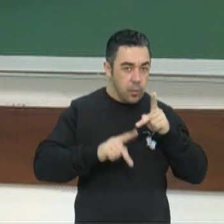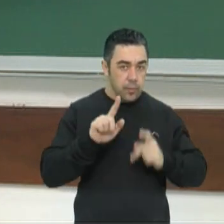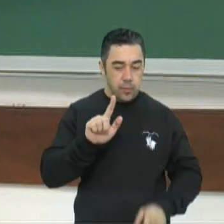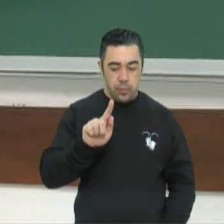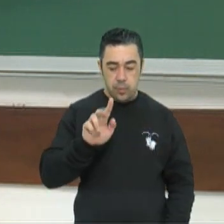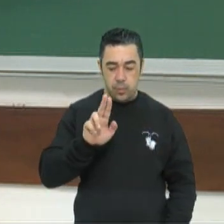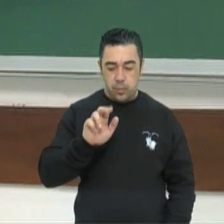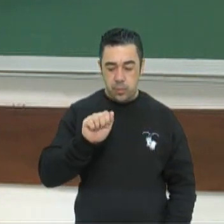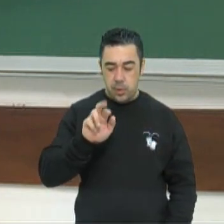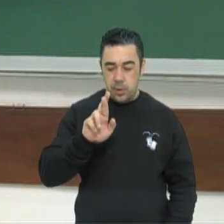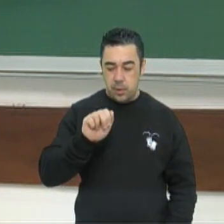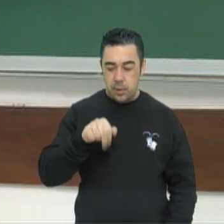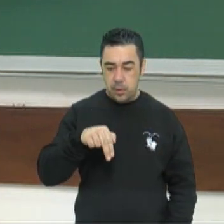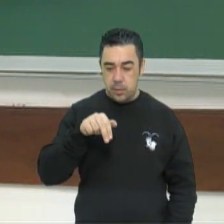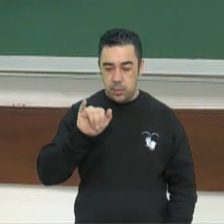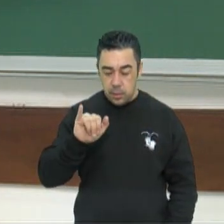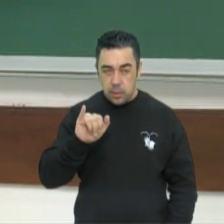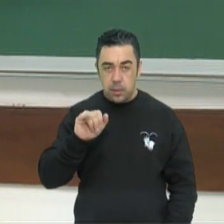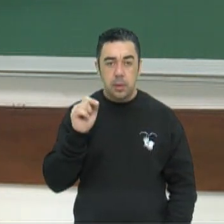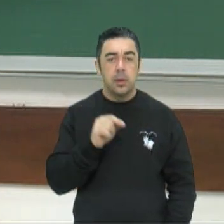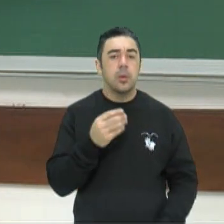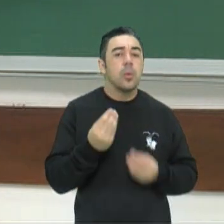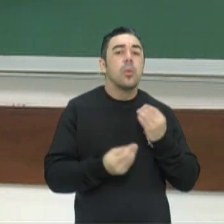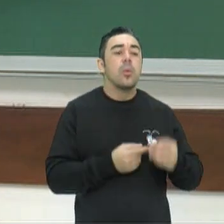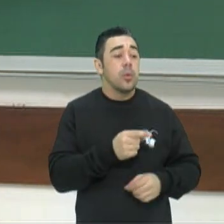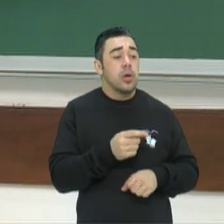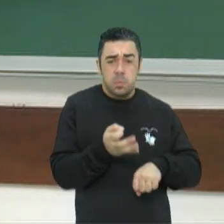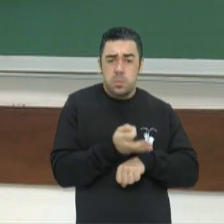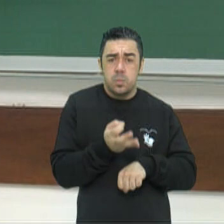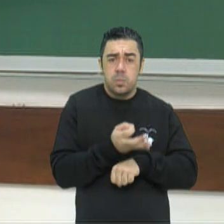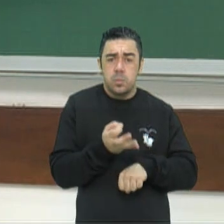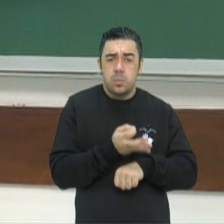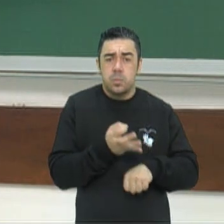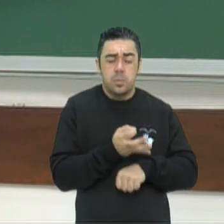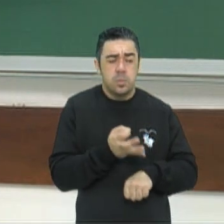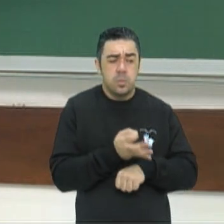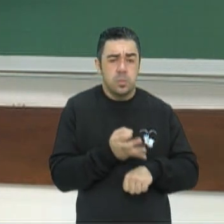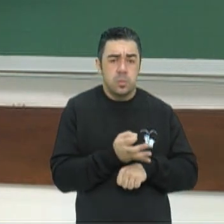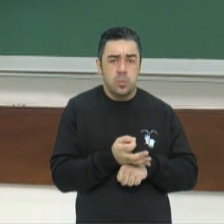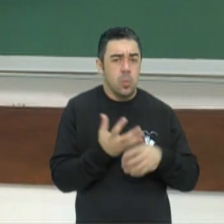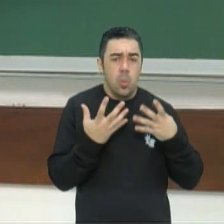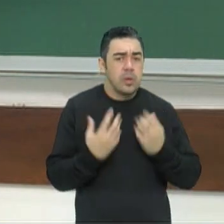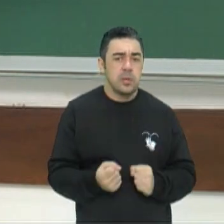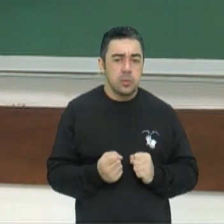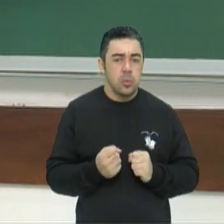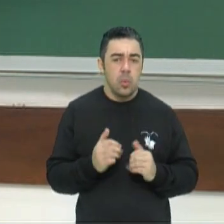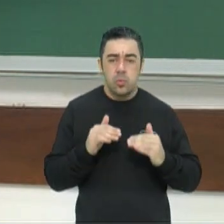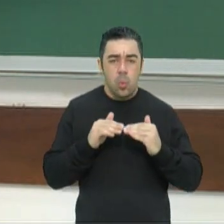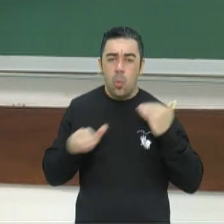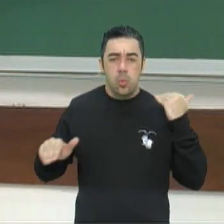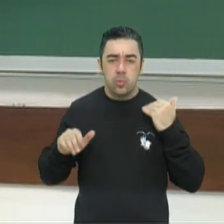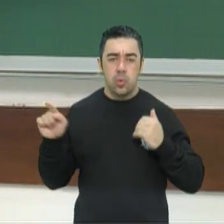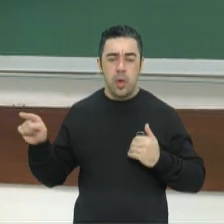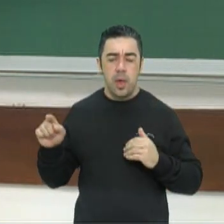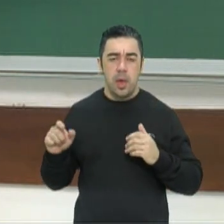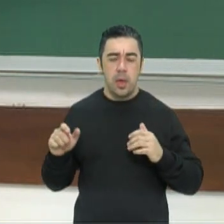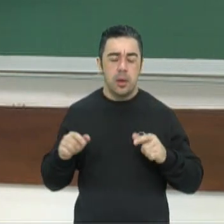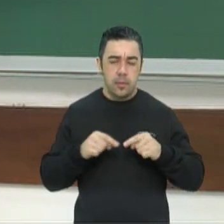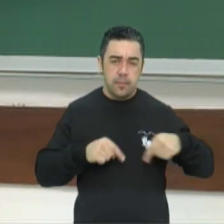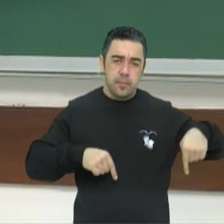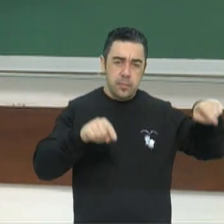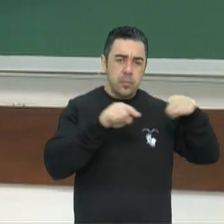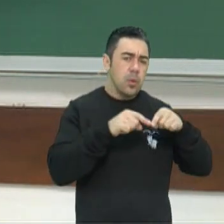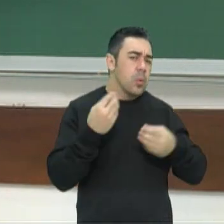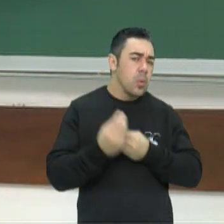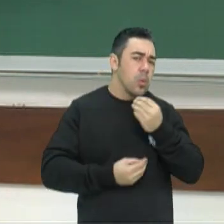que a gente conversou detalhadamente. Então, uma forma de resistência, ou seja, uma forma de não concordar com esse sistema dos